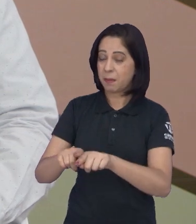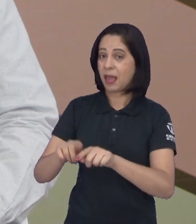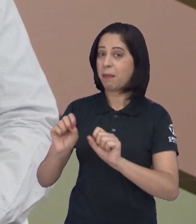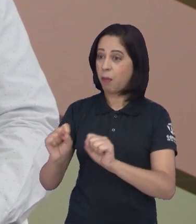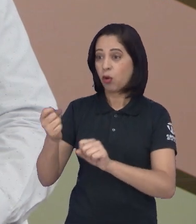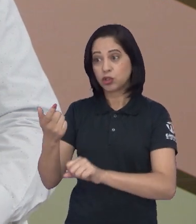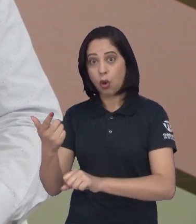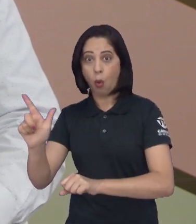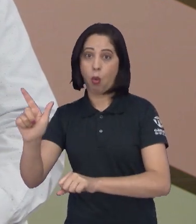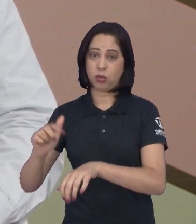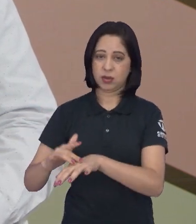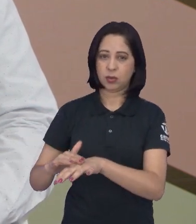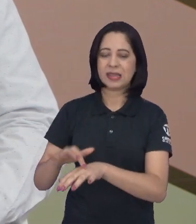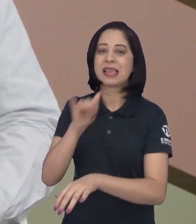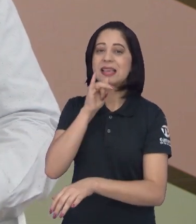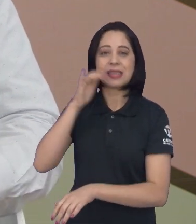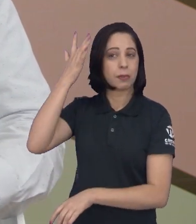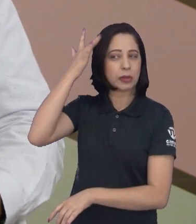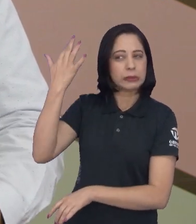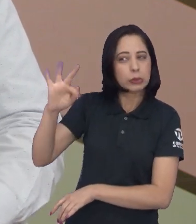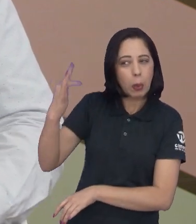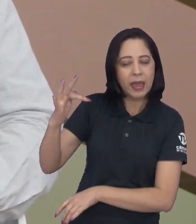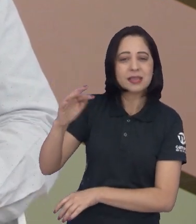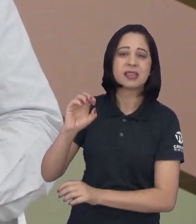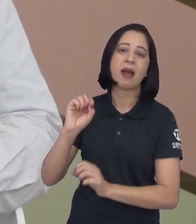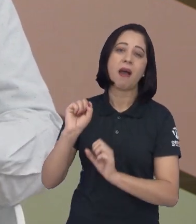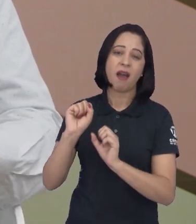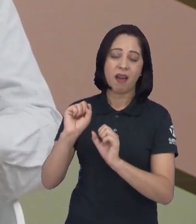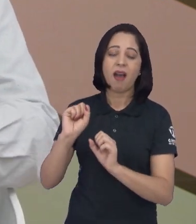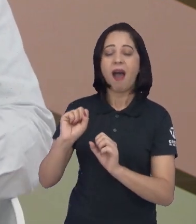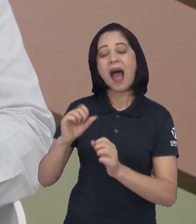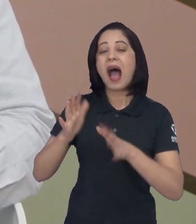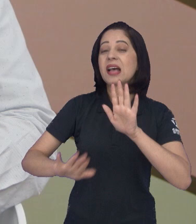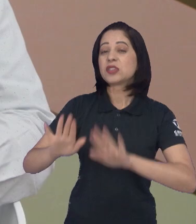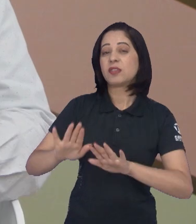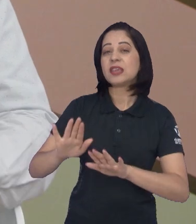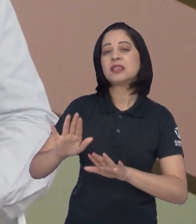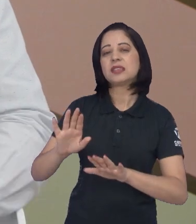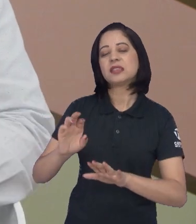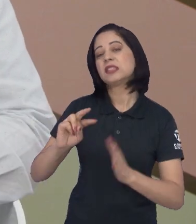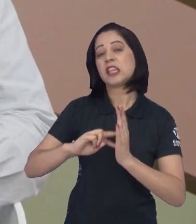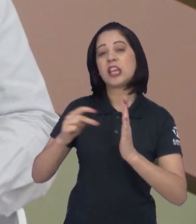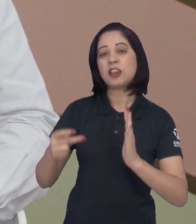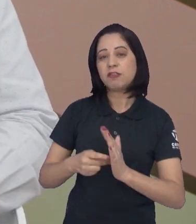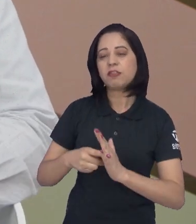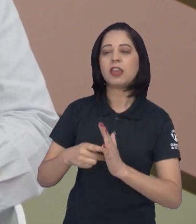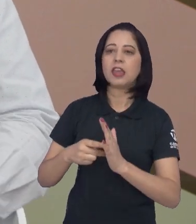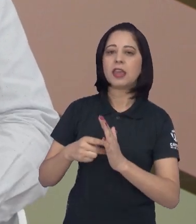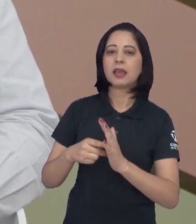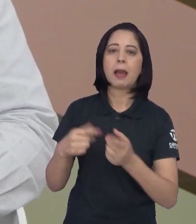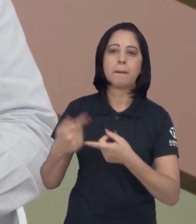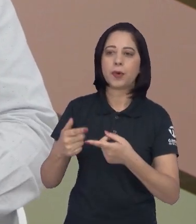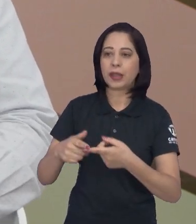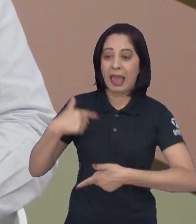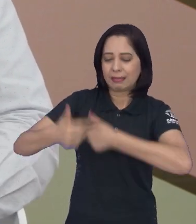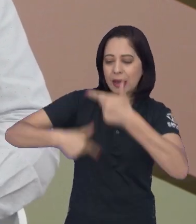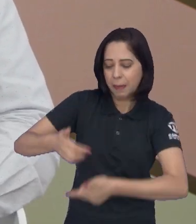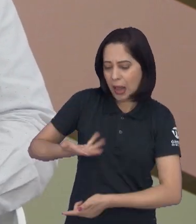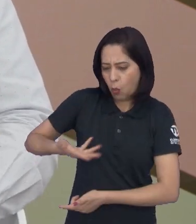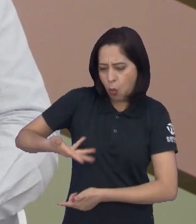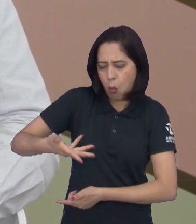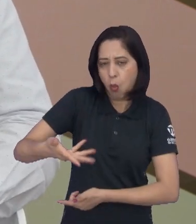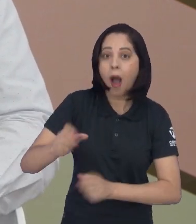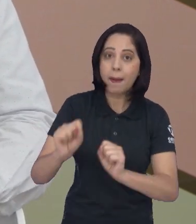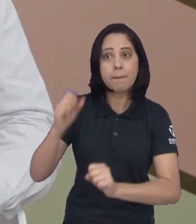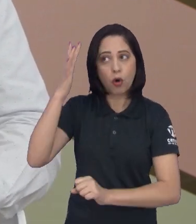causas a dor de cabeça por exemplo às vezes é uma enxaqueca uma tensão cervical por causa da rotina corrida que a gente tem todo dia